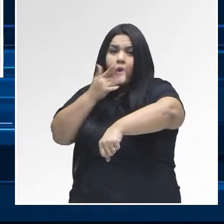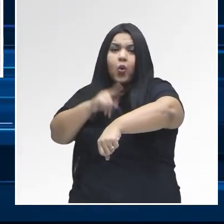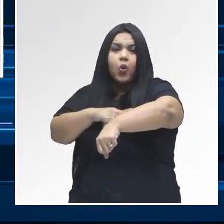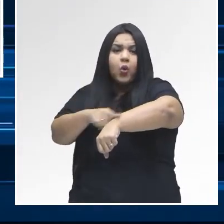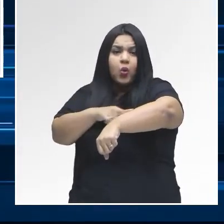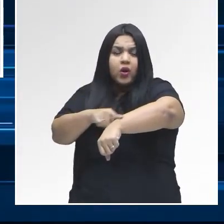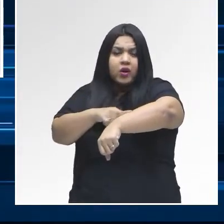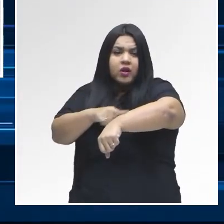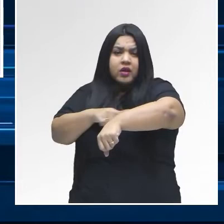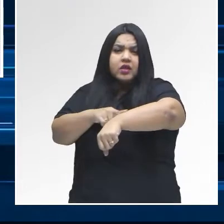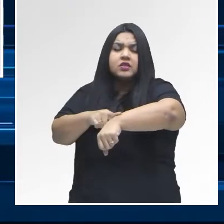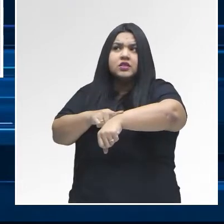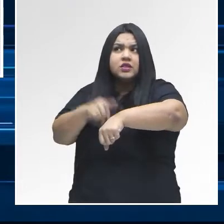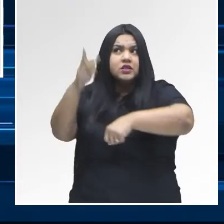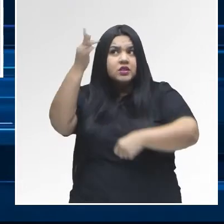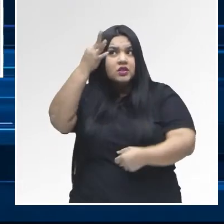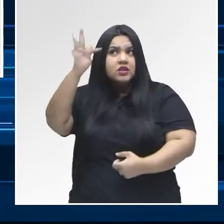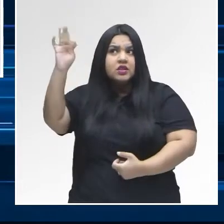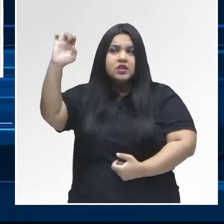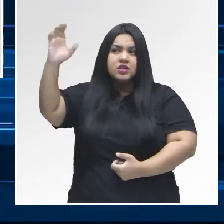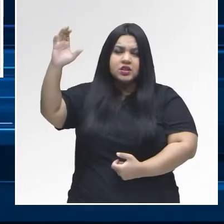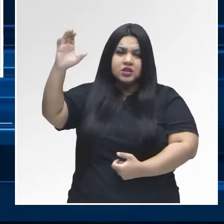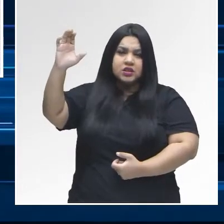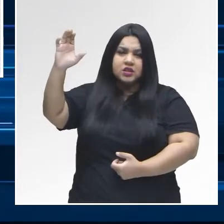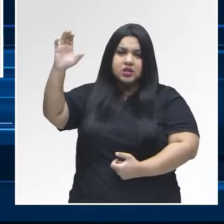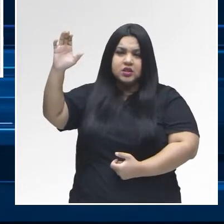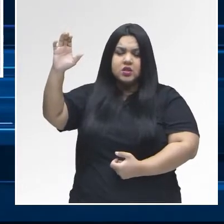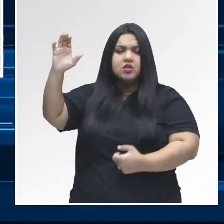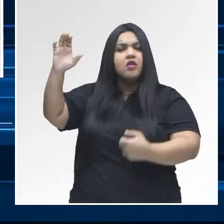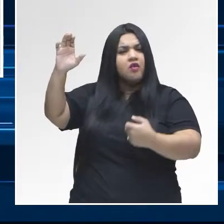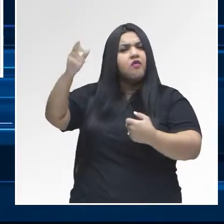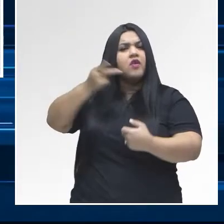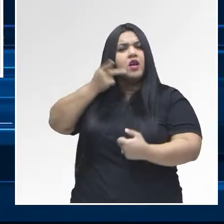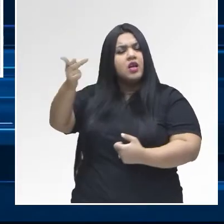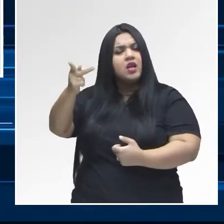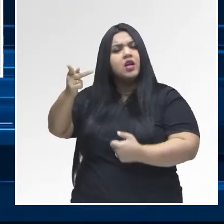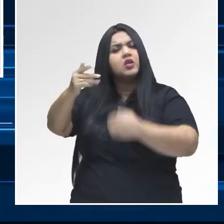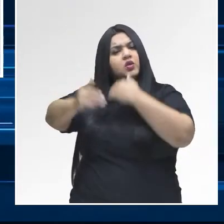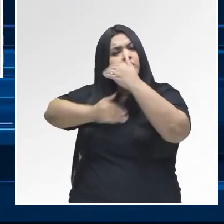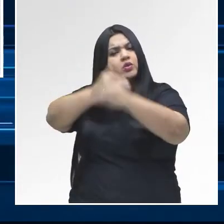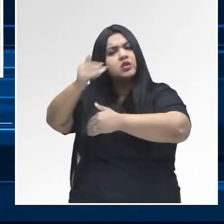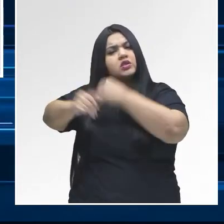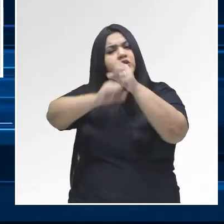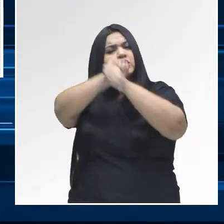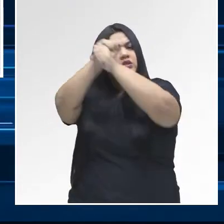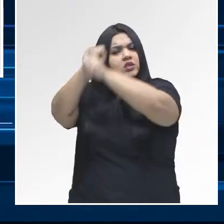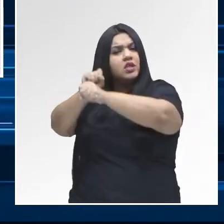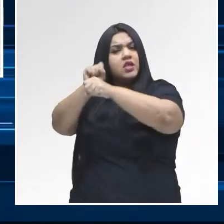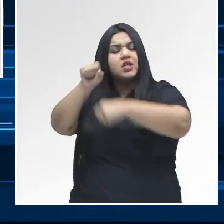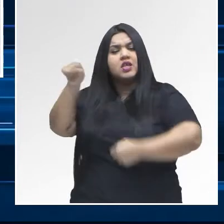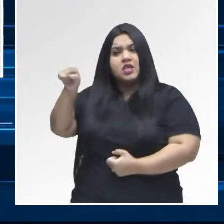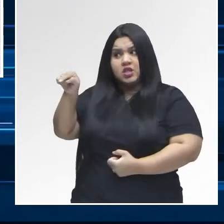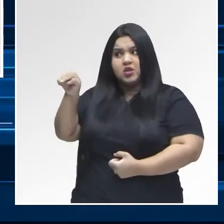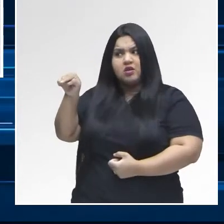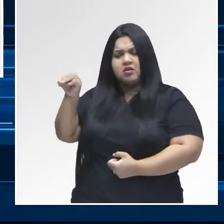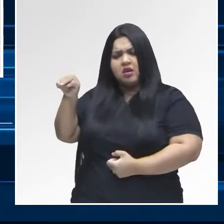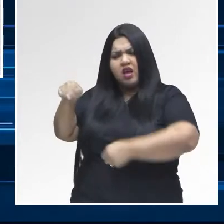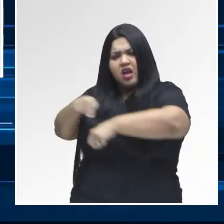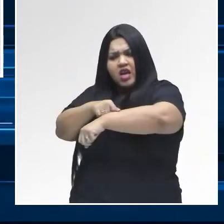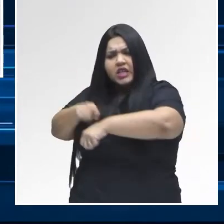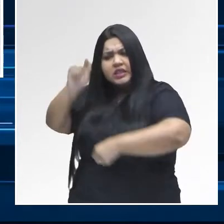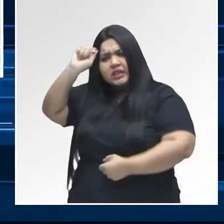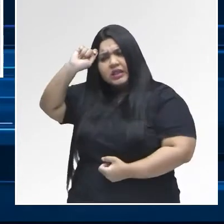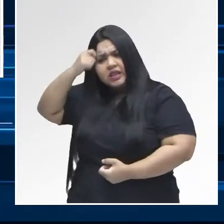surgirão teorias científicas justificando o processo de escravização das pessoas, dizendo que eles são inferiores, que não